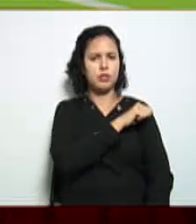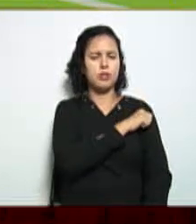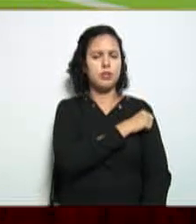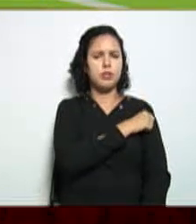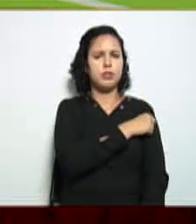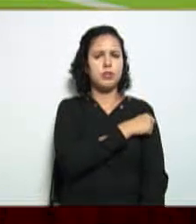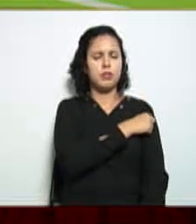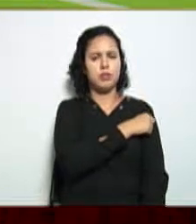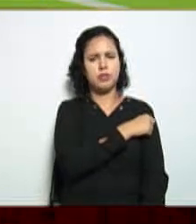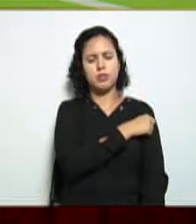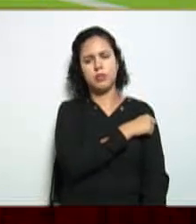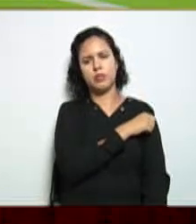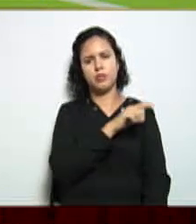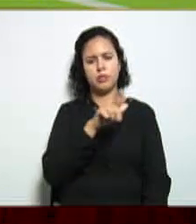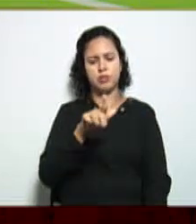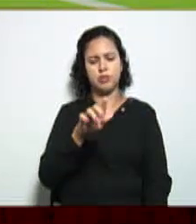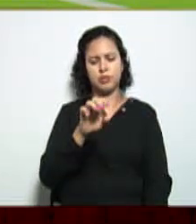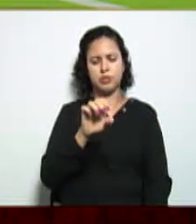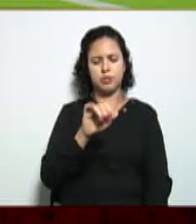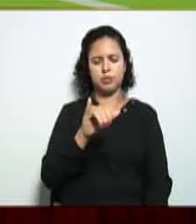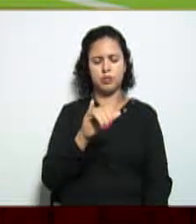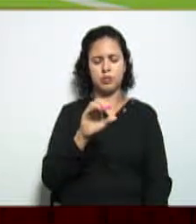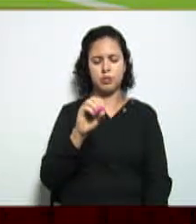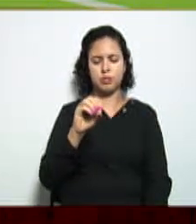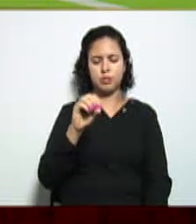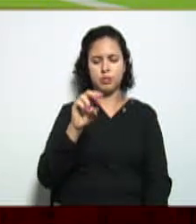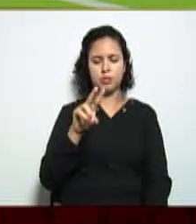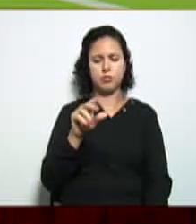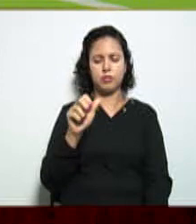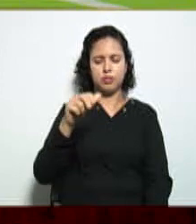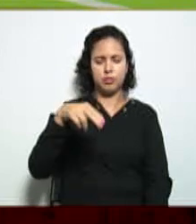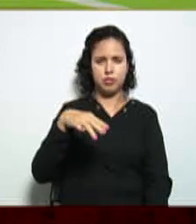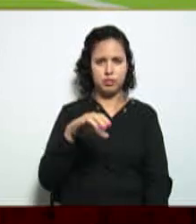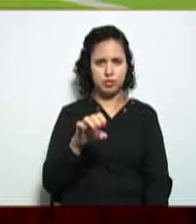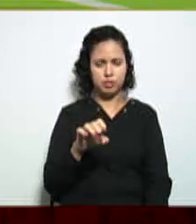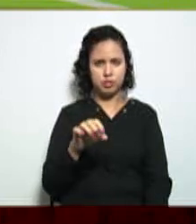também respondeu da seguinte forma.